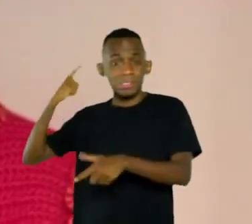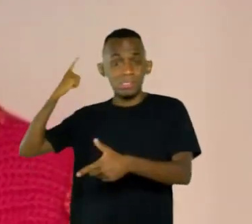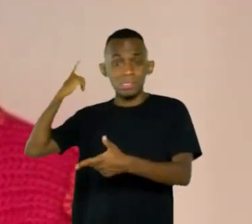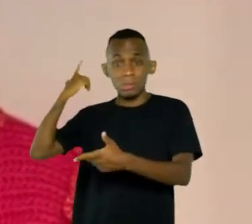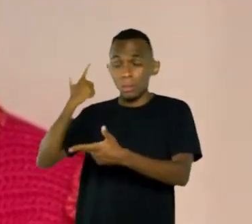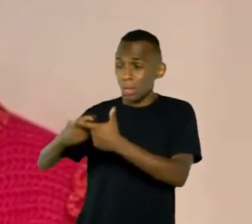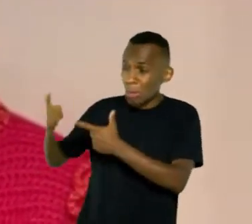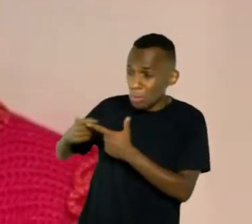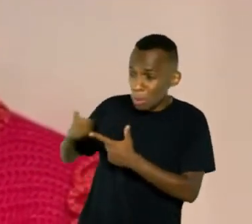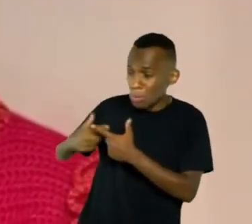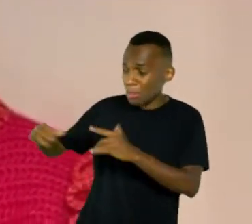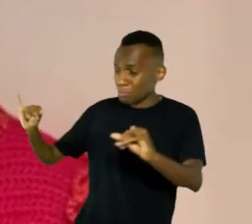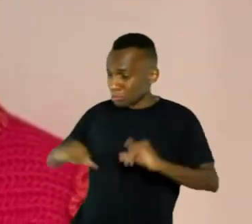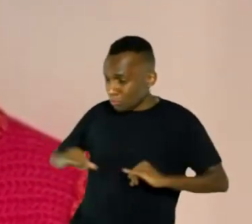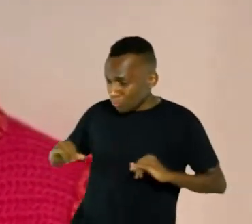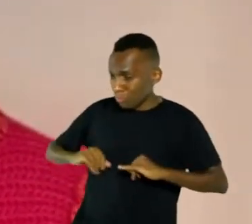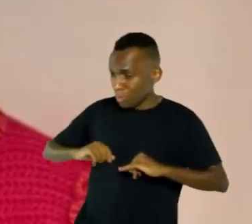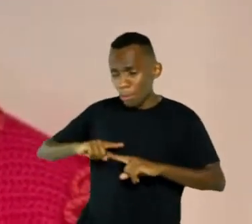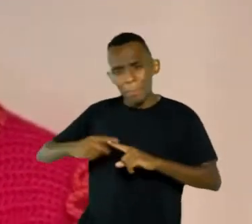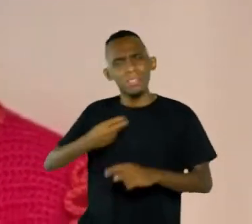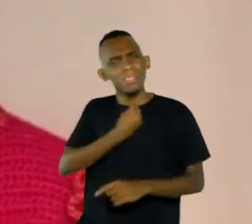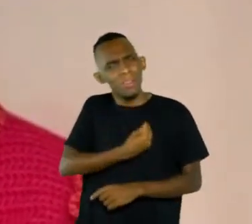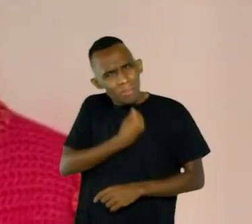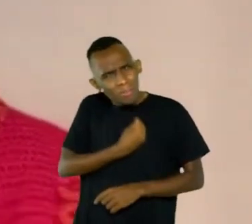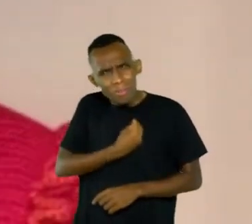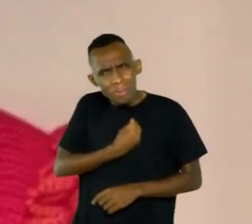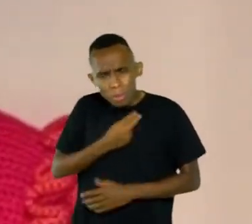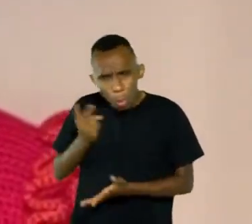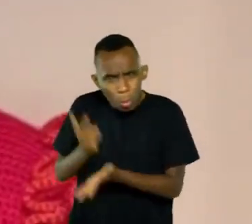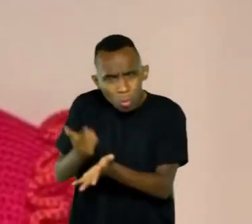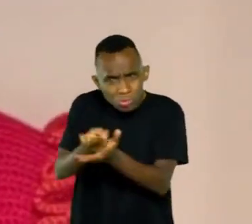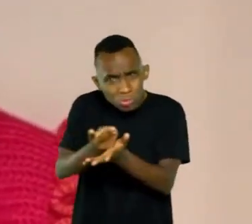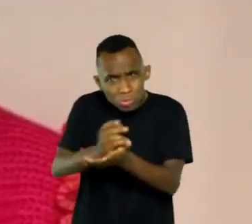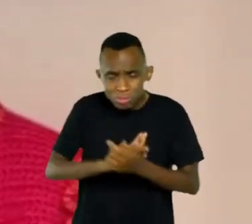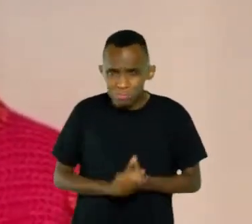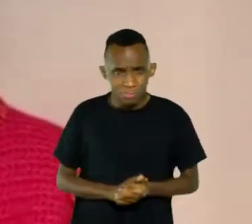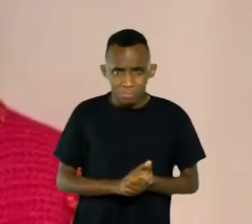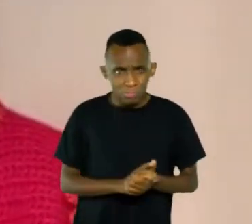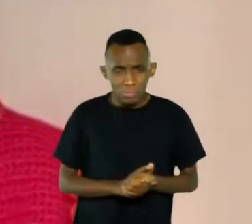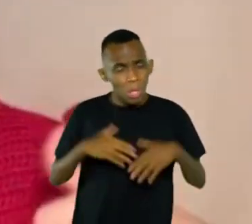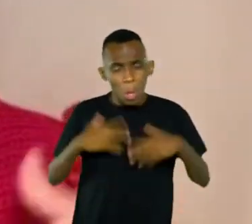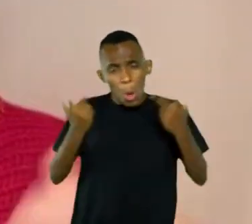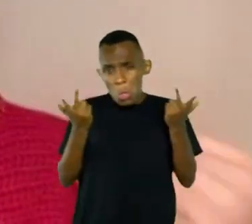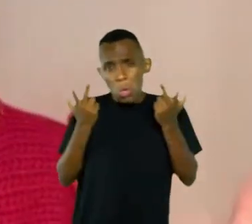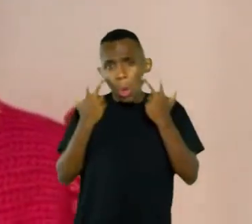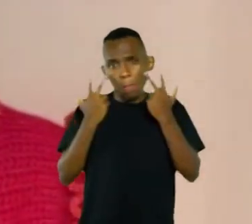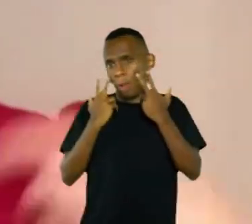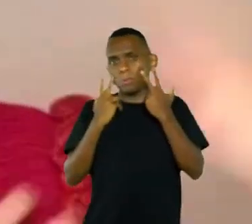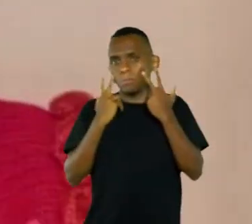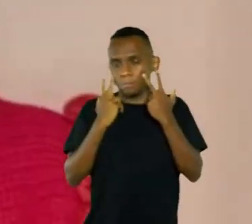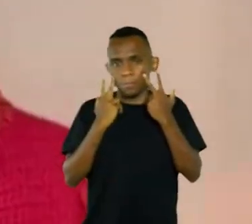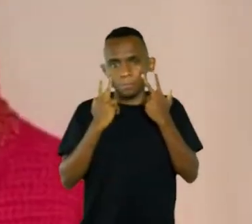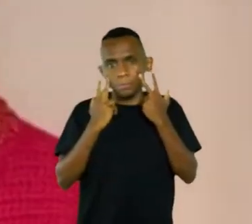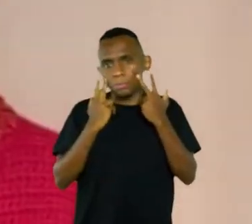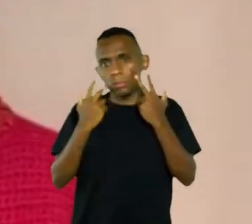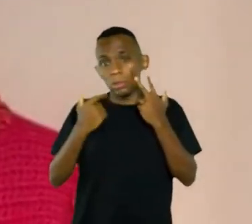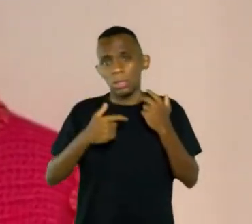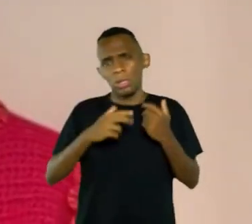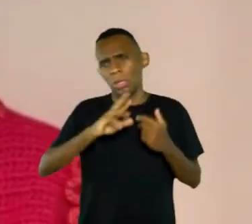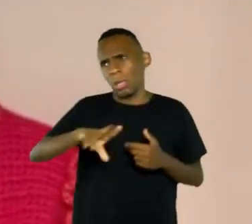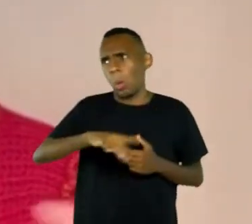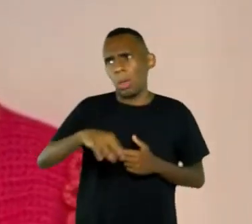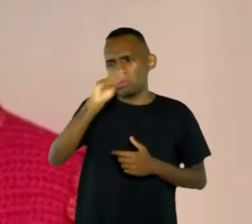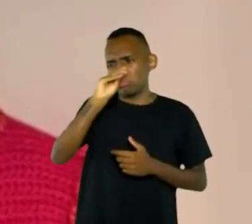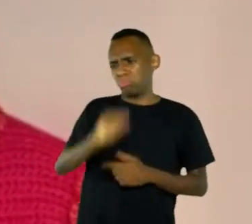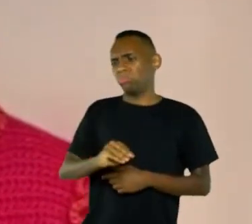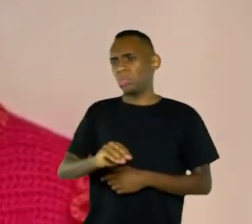e eu sobrevivi. Então, eu estou escolhendo tirar esse chão e colocar outro, né? Não significa que eu estou desprezando nem nada,